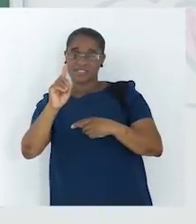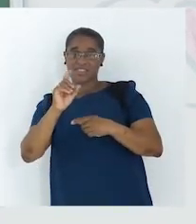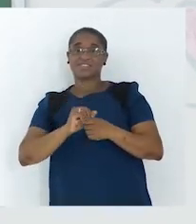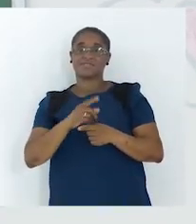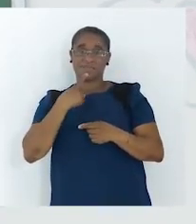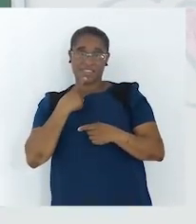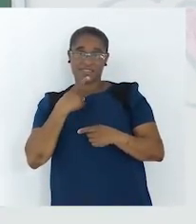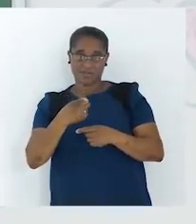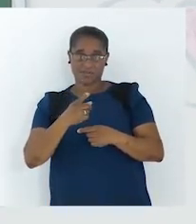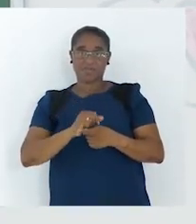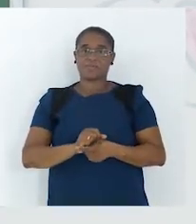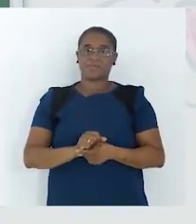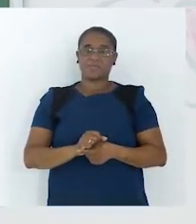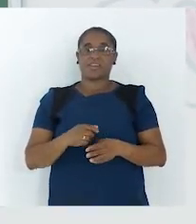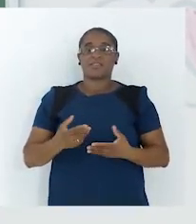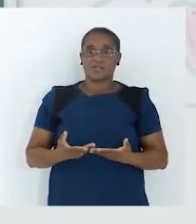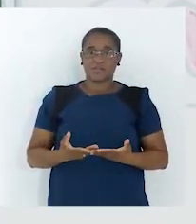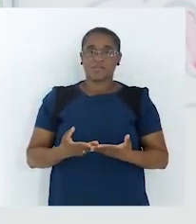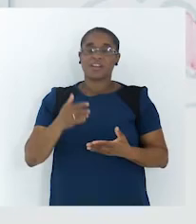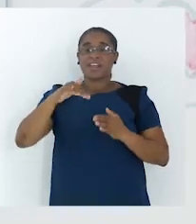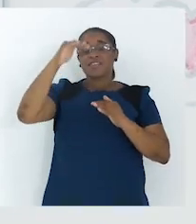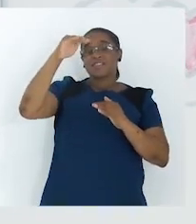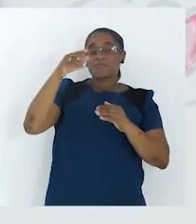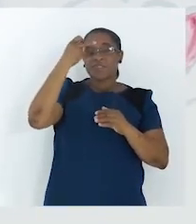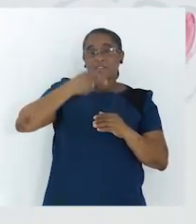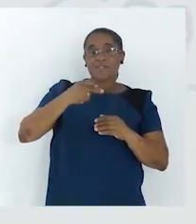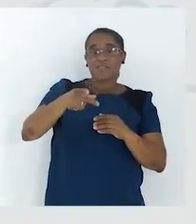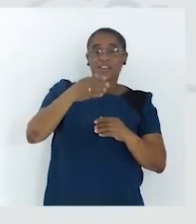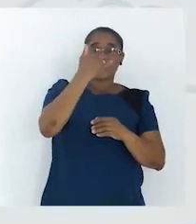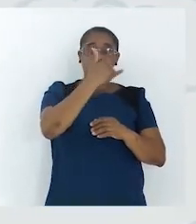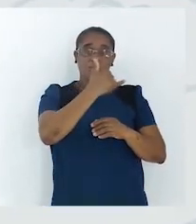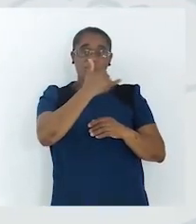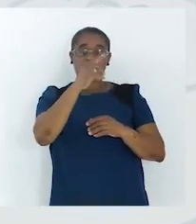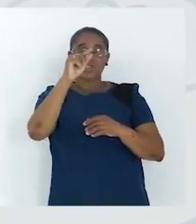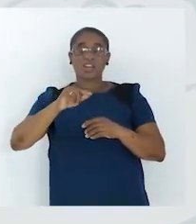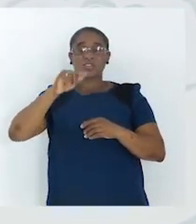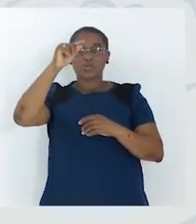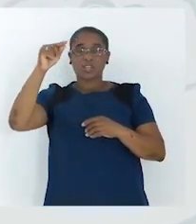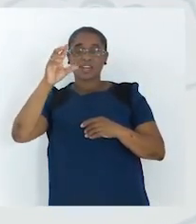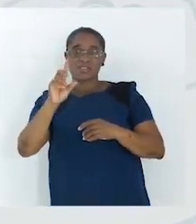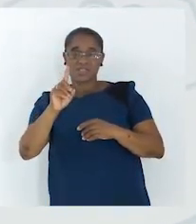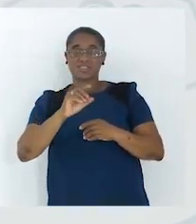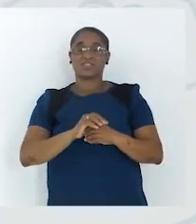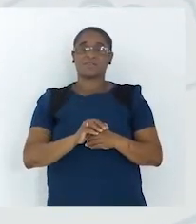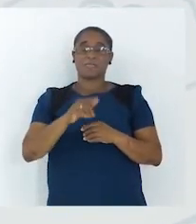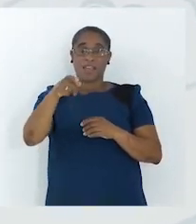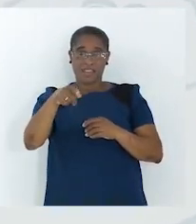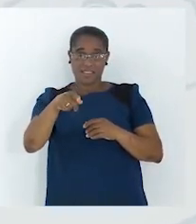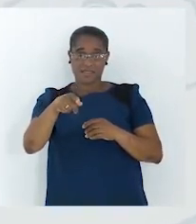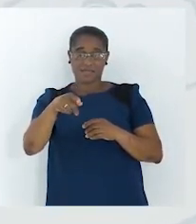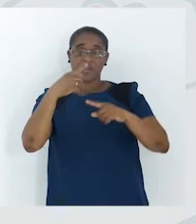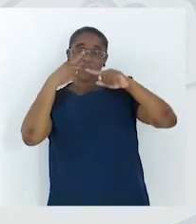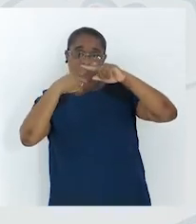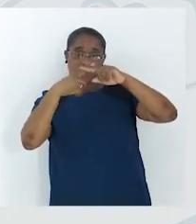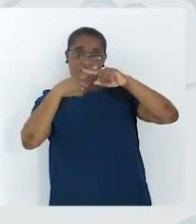6 então em cima ficamos com dois raiz quadrada de 6 aqui